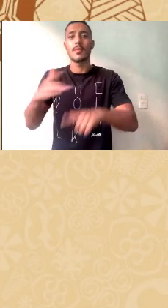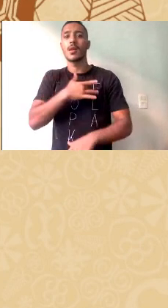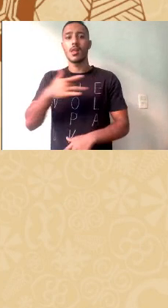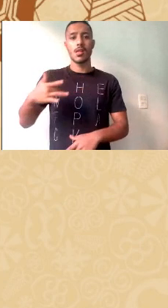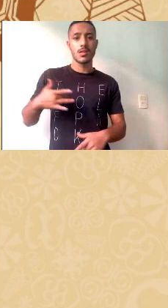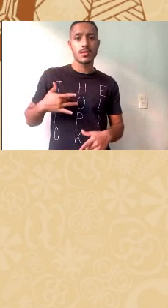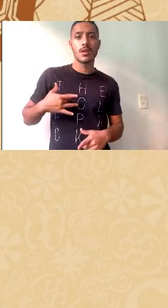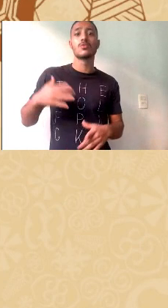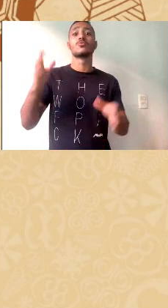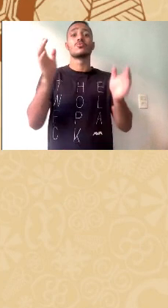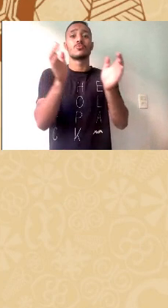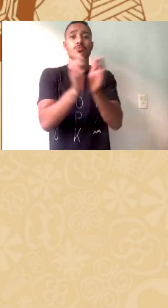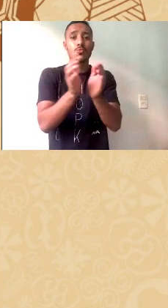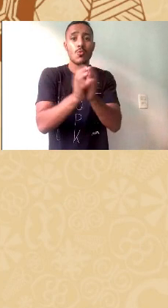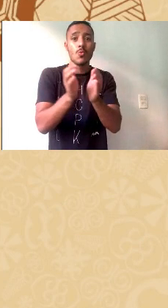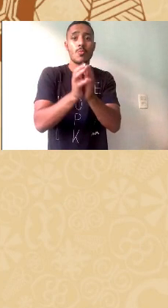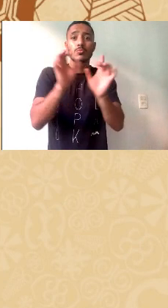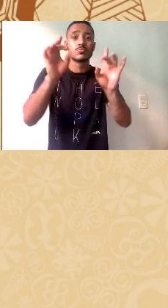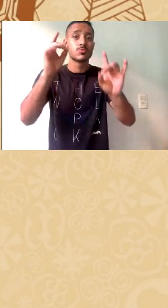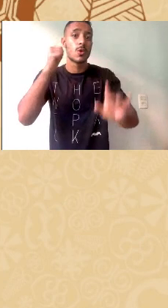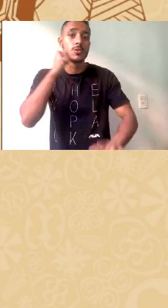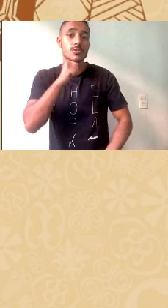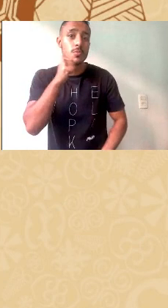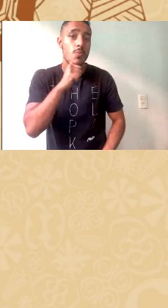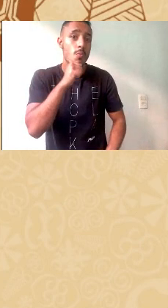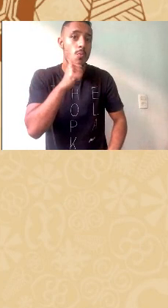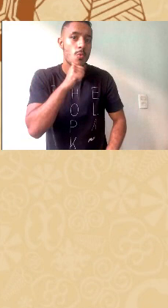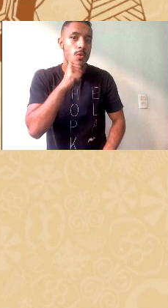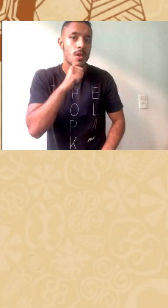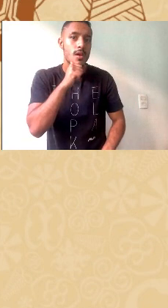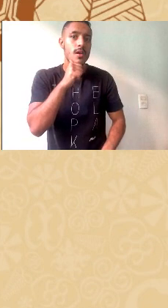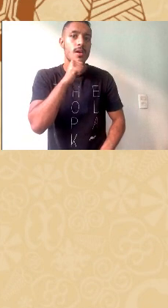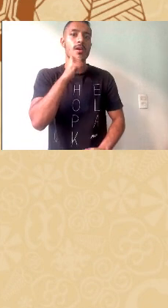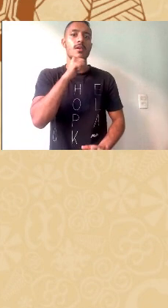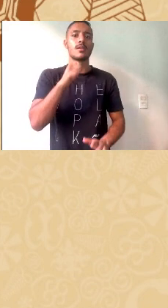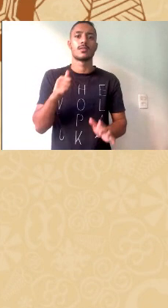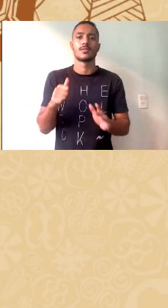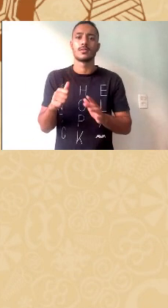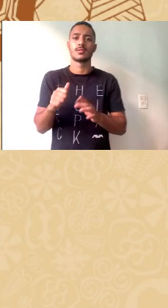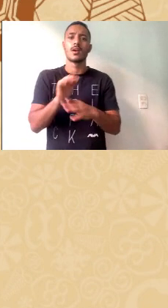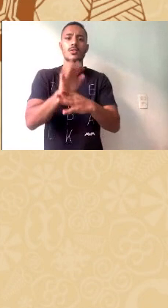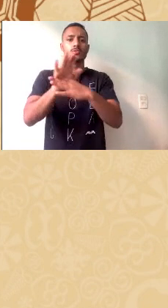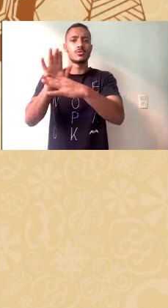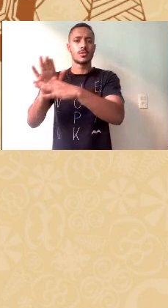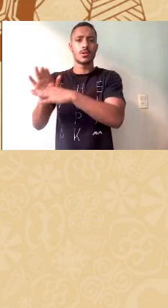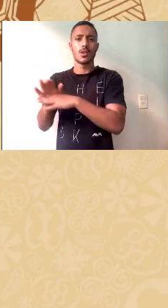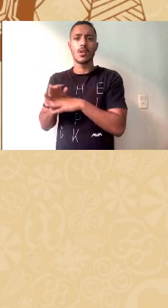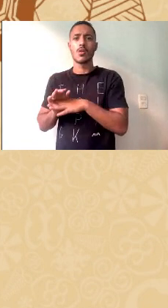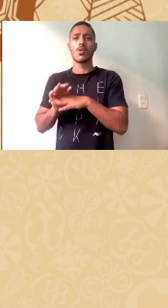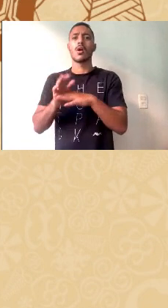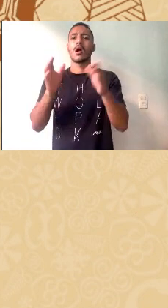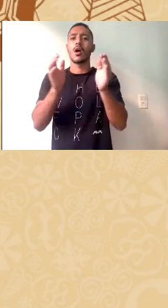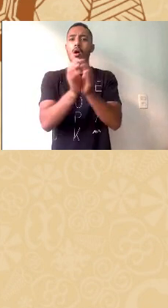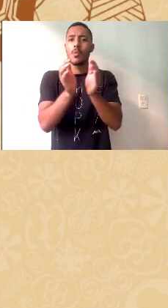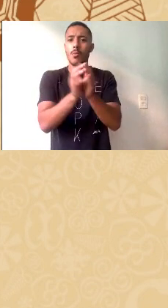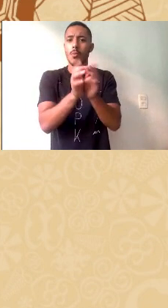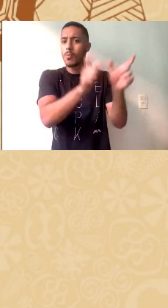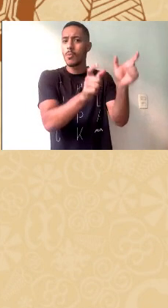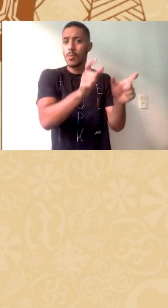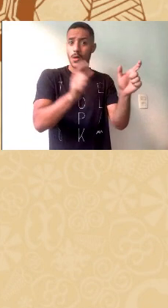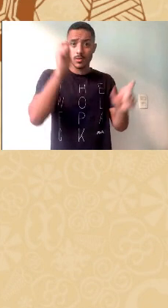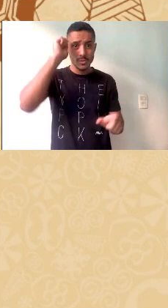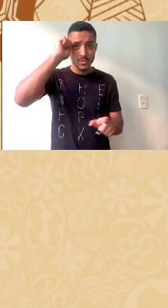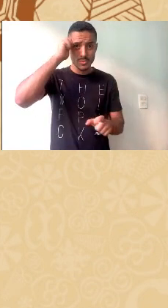tinham grupos específicos de mulheres também que faziam algumas ações assistencialistas junto, né, à população negra, também tinham